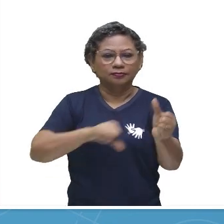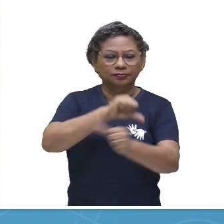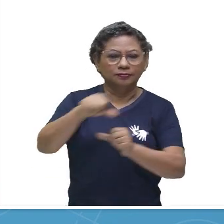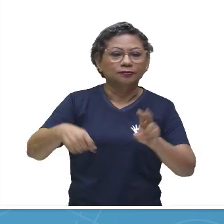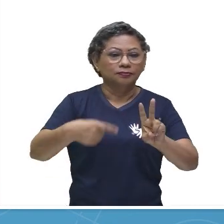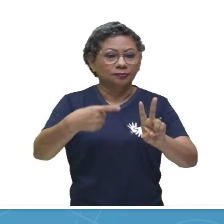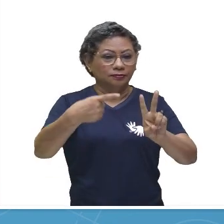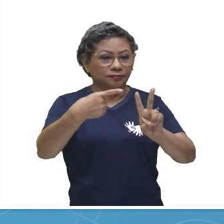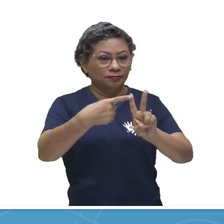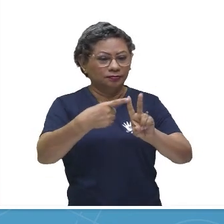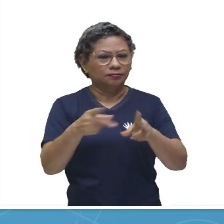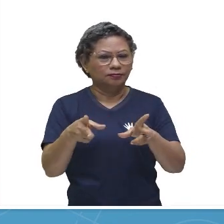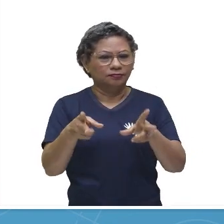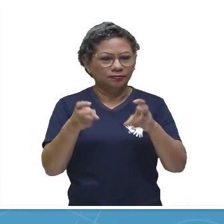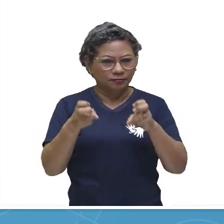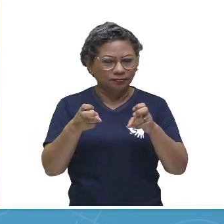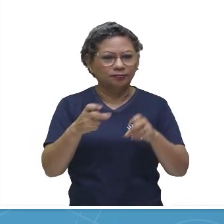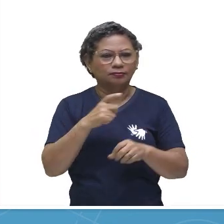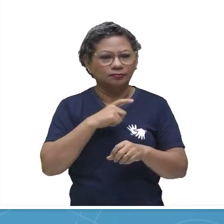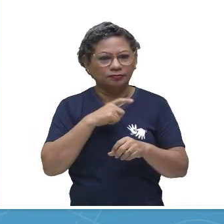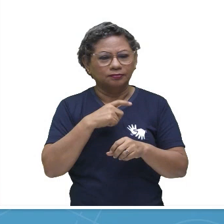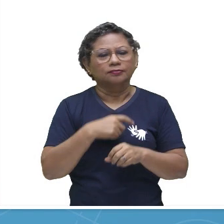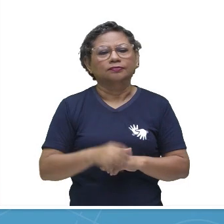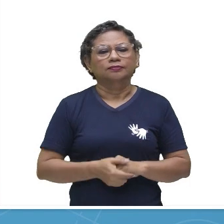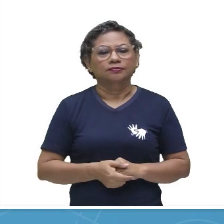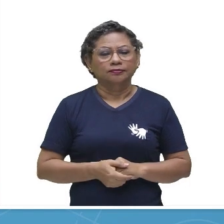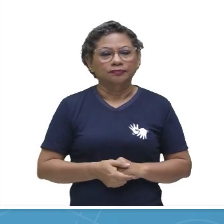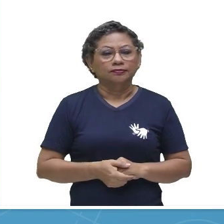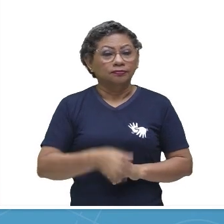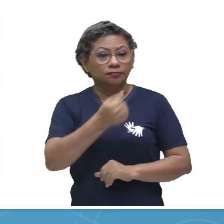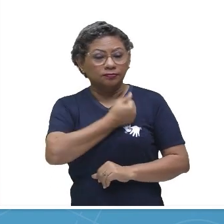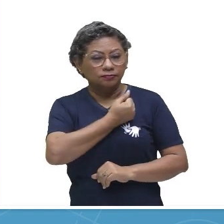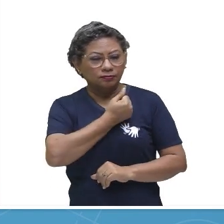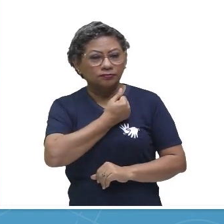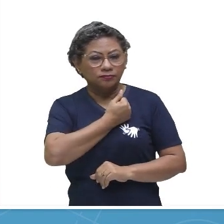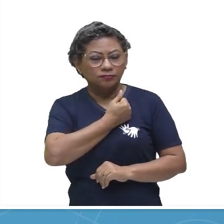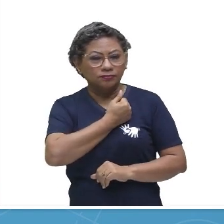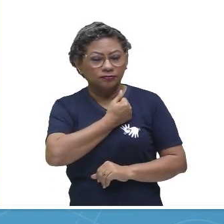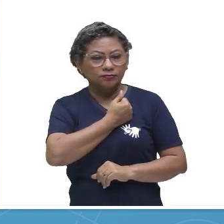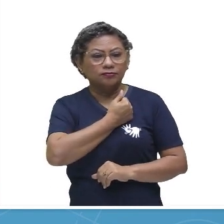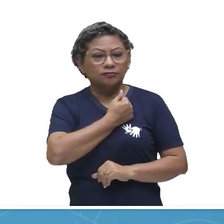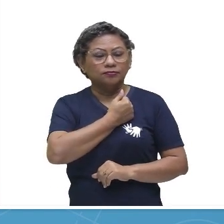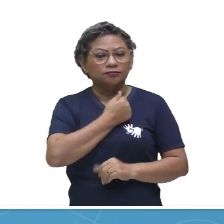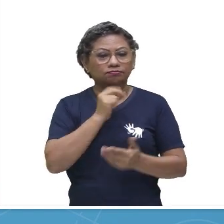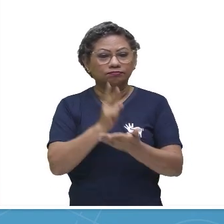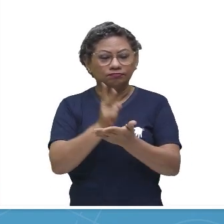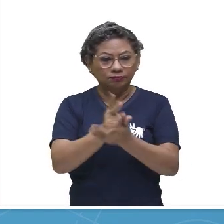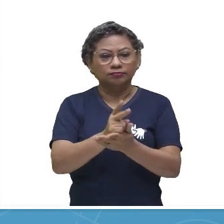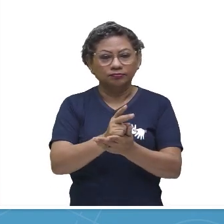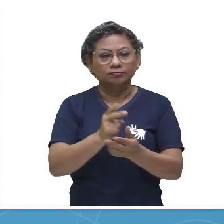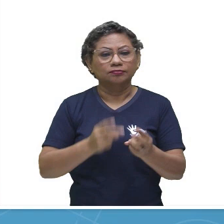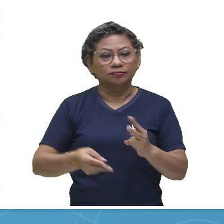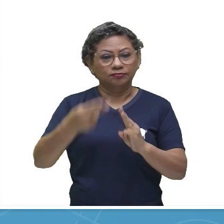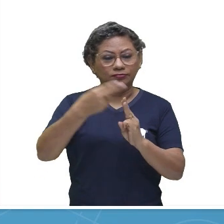O denominador do expoente passará a ser o índice do radical. E o número assume a função de expoente do radical, né? O